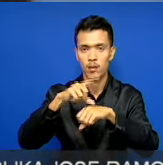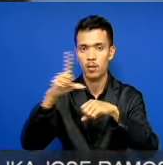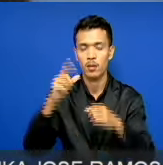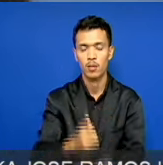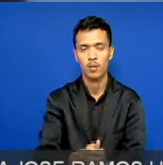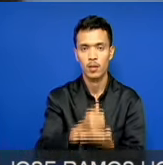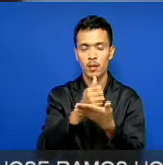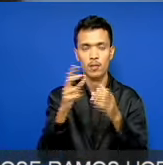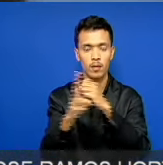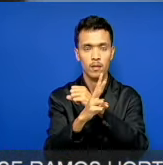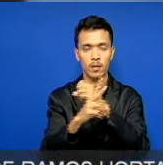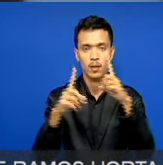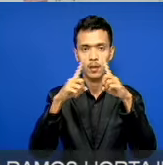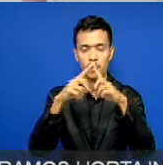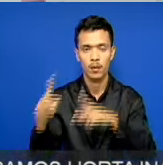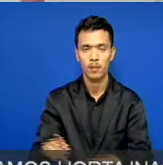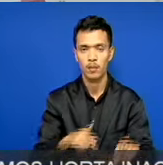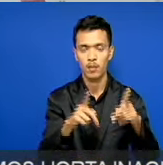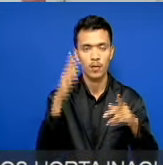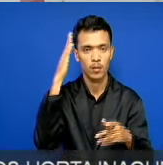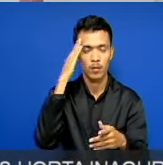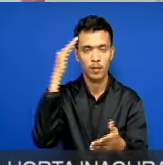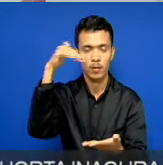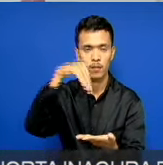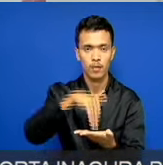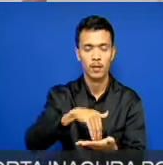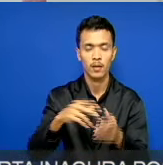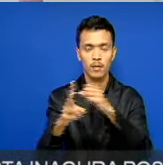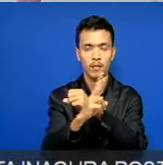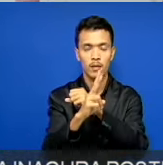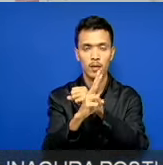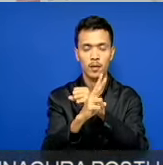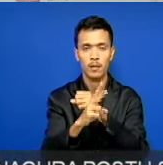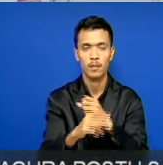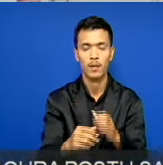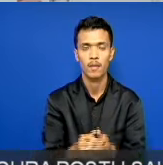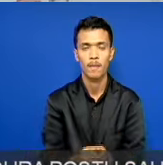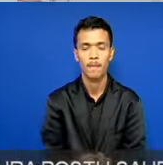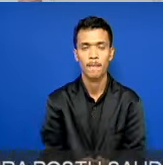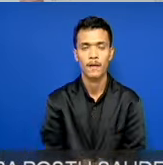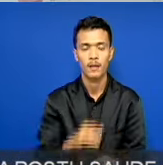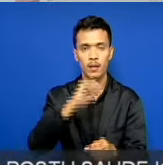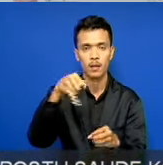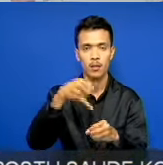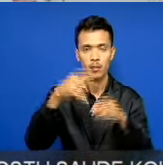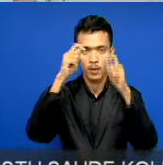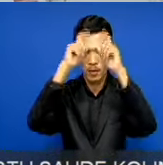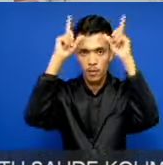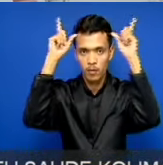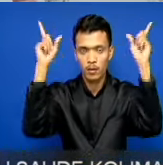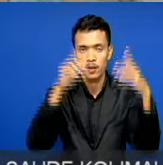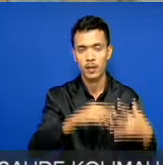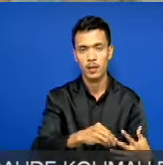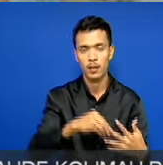vítima tortura para público, onde refleta nova honra para vítima tortura, acto cruel sira e mundo, inclui Timor-Leste, e o